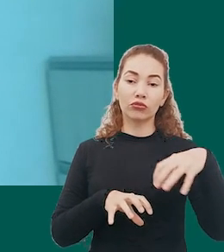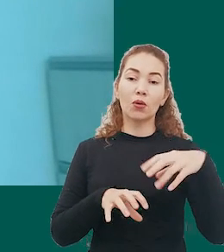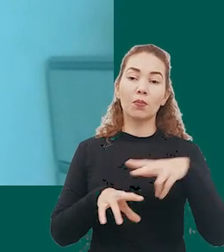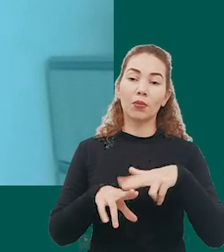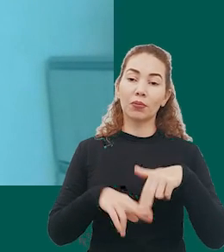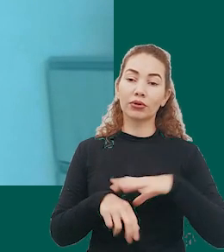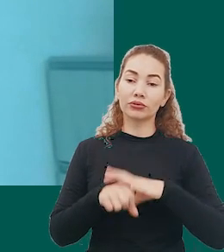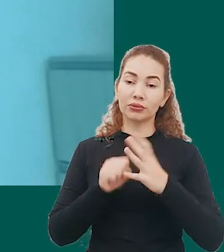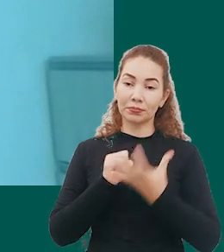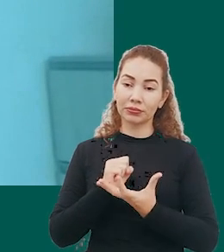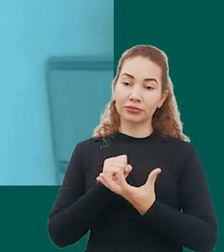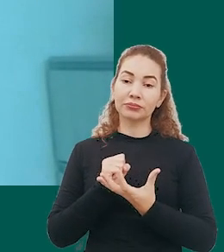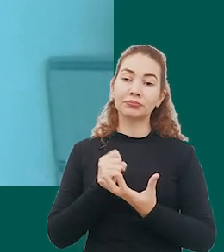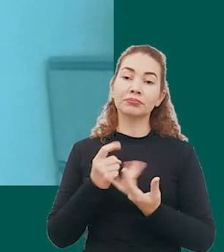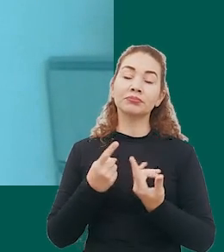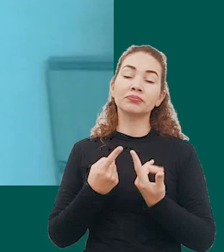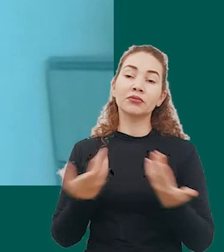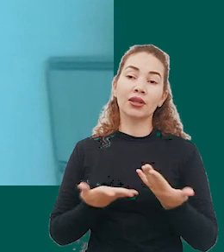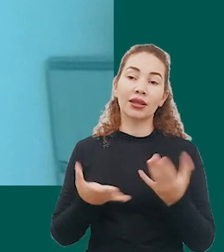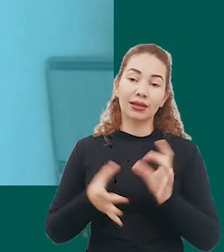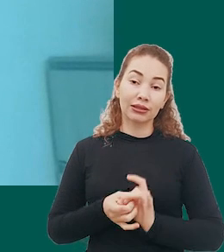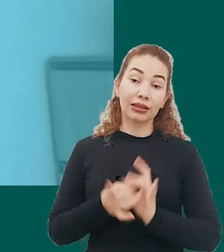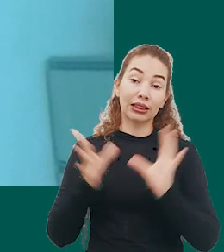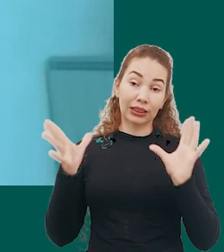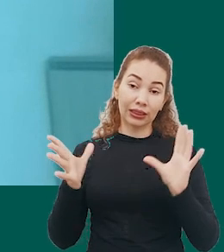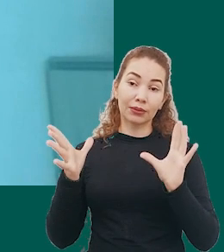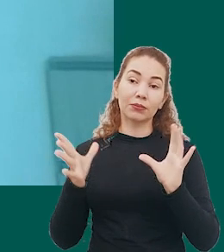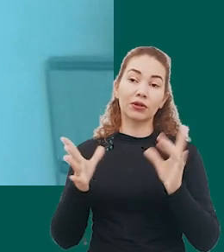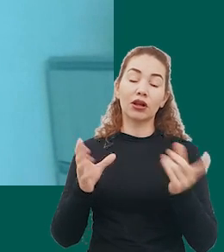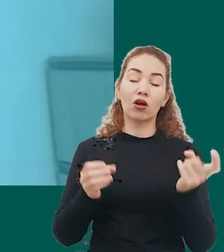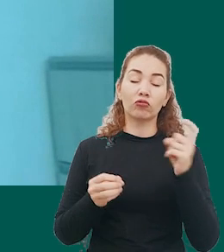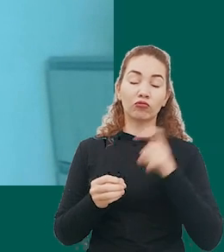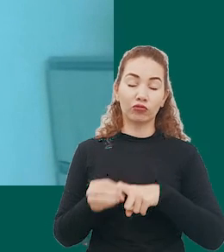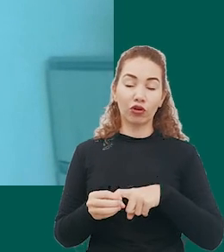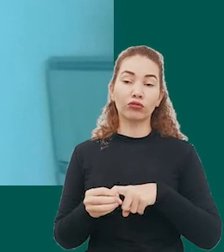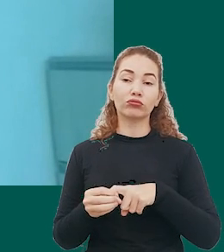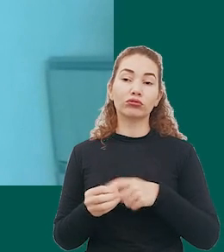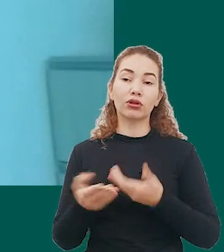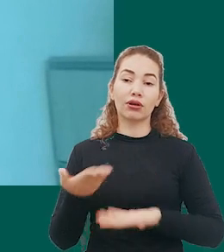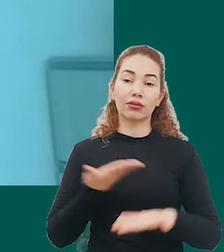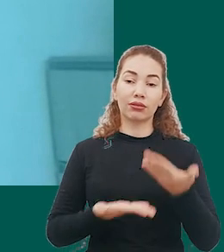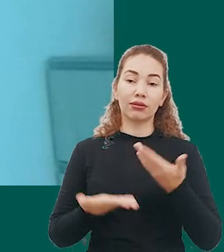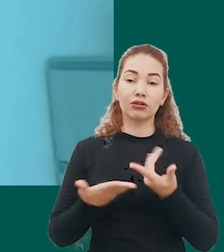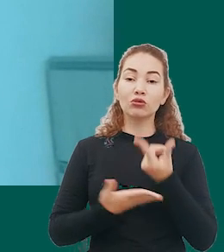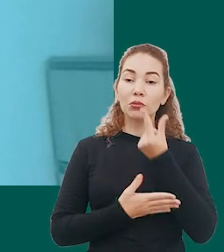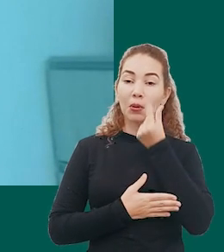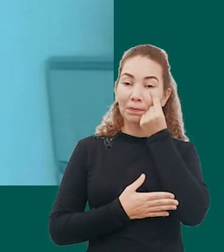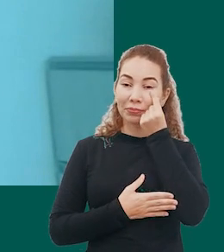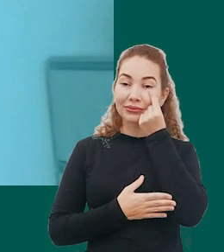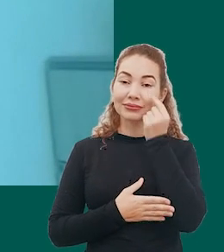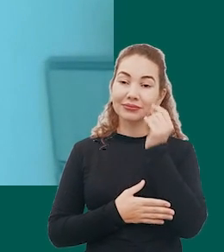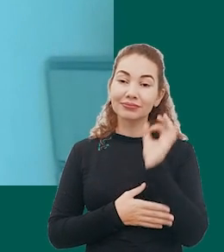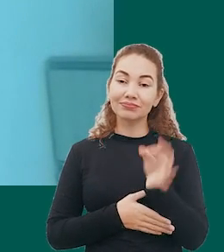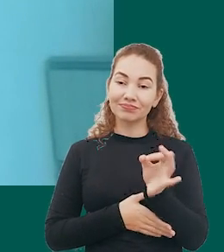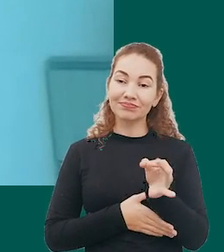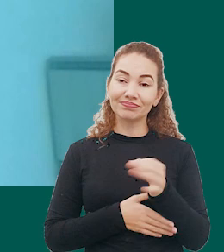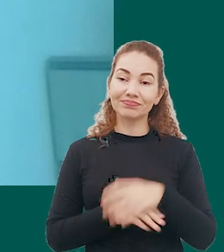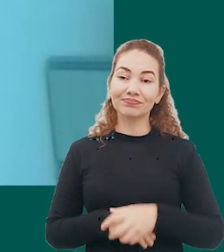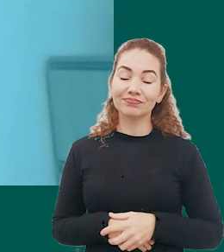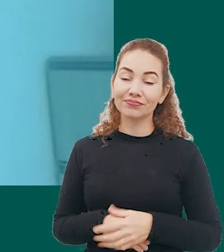questão da pandemia, e assim que for liberado, a gente estará voltando, então, ao atendimento presencial. Certo,